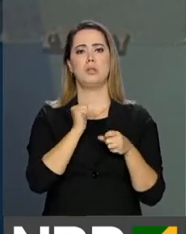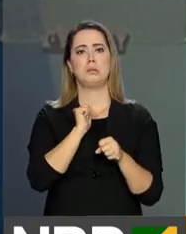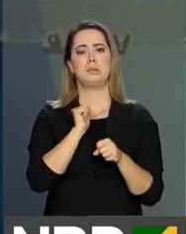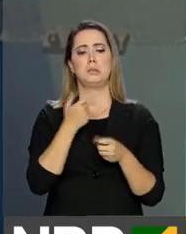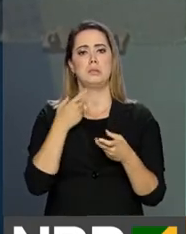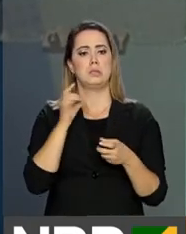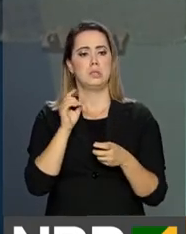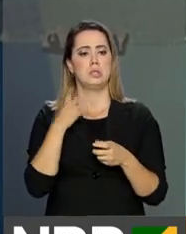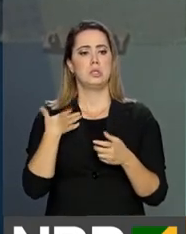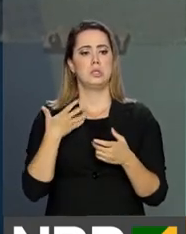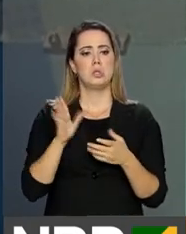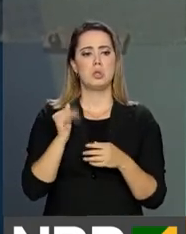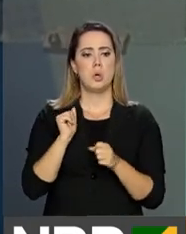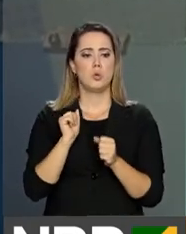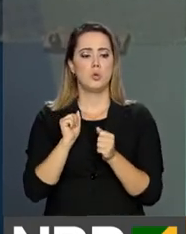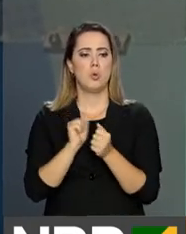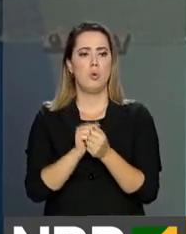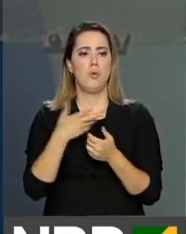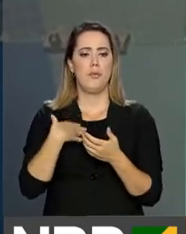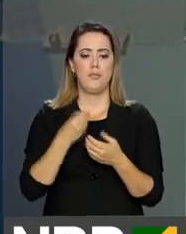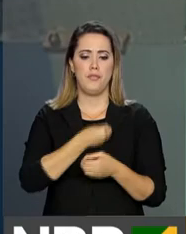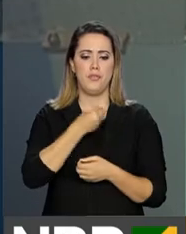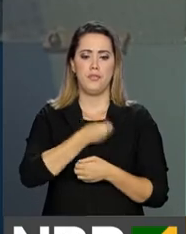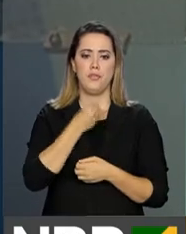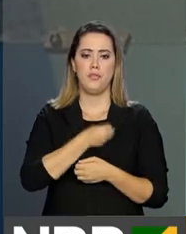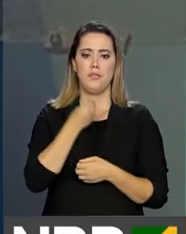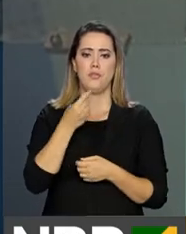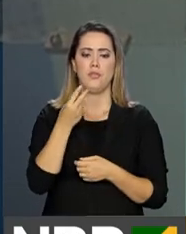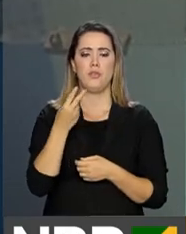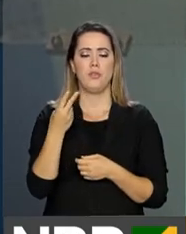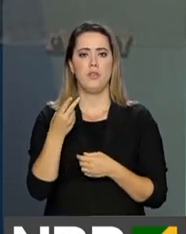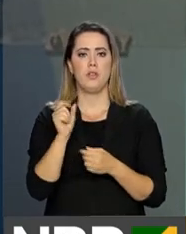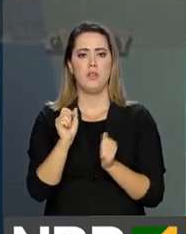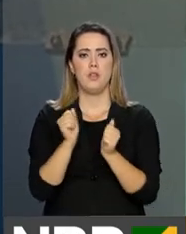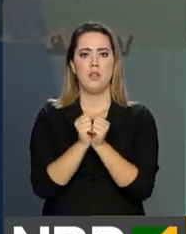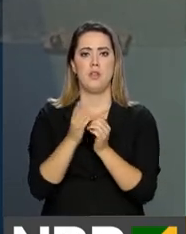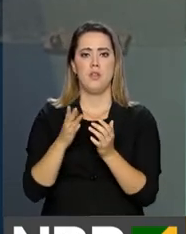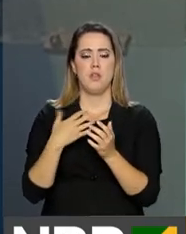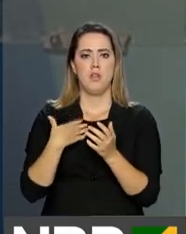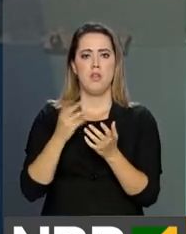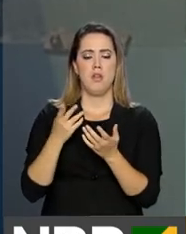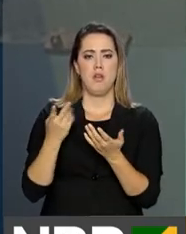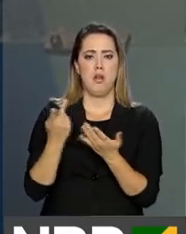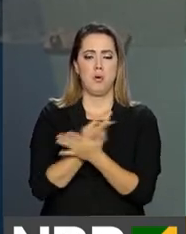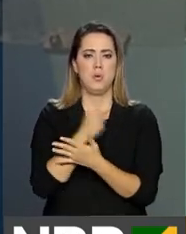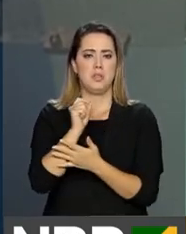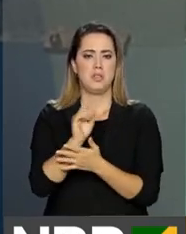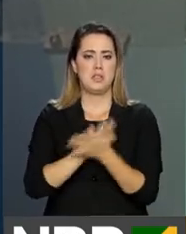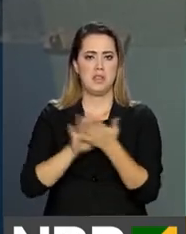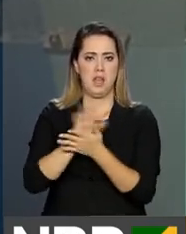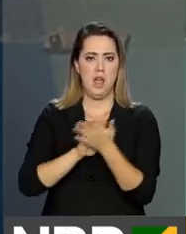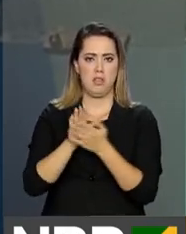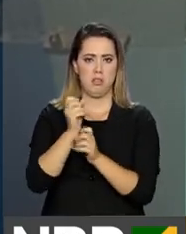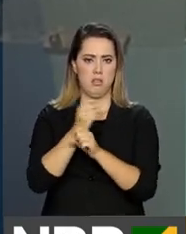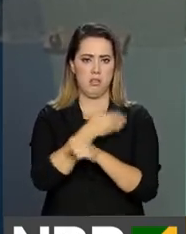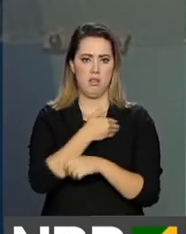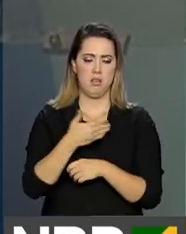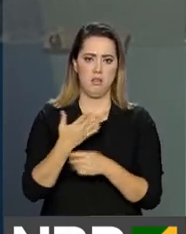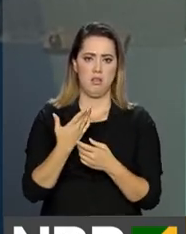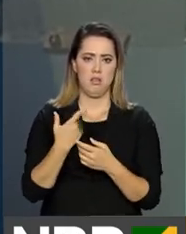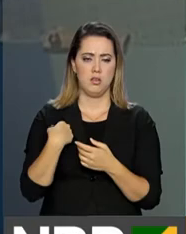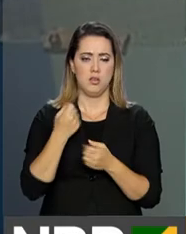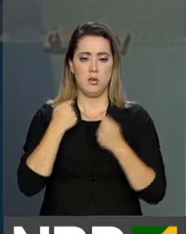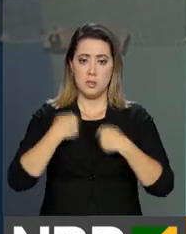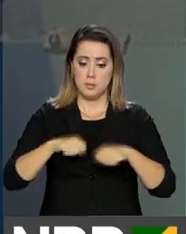assim passageiros impunes de um governo de dois anos e 8 meses, por aí. Nós tínhamos que empreender